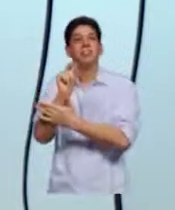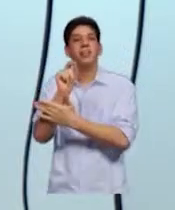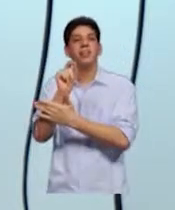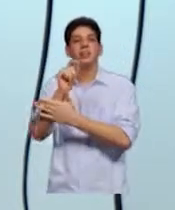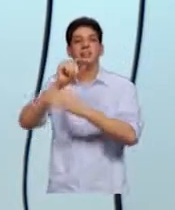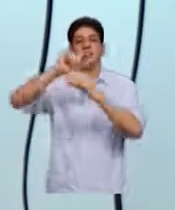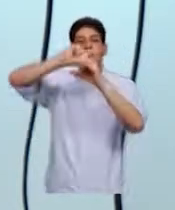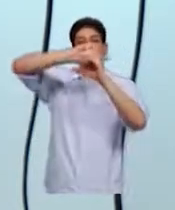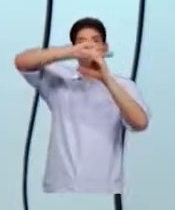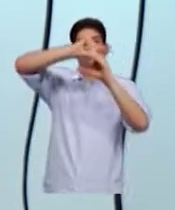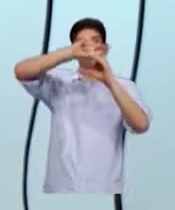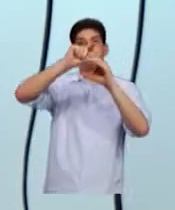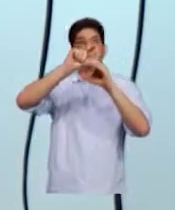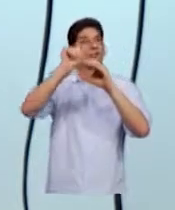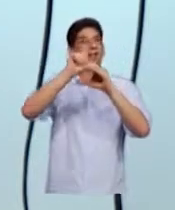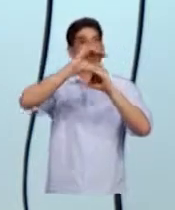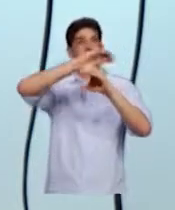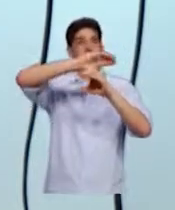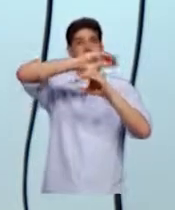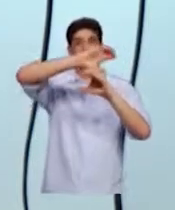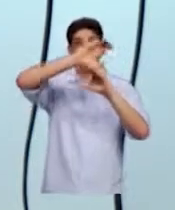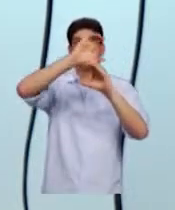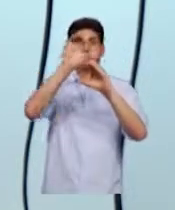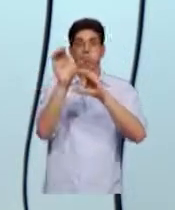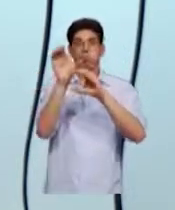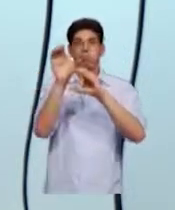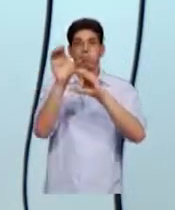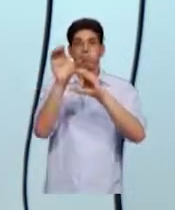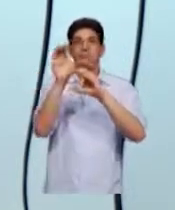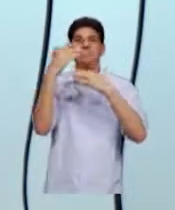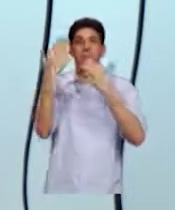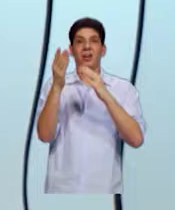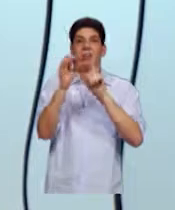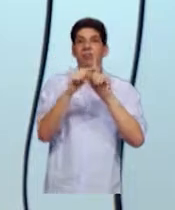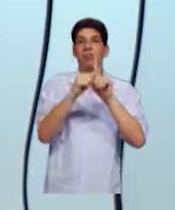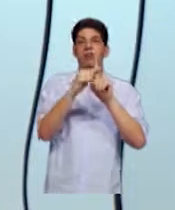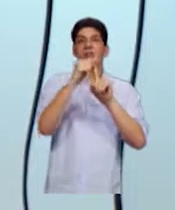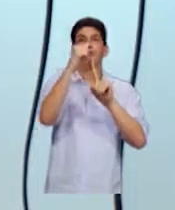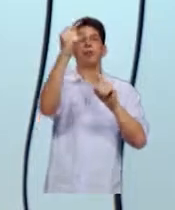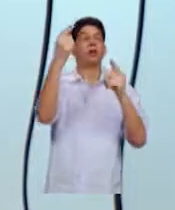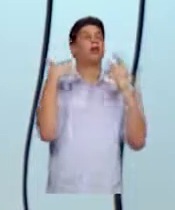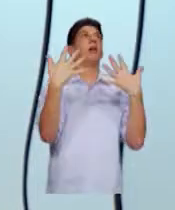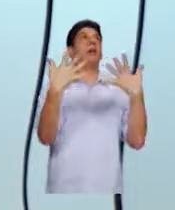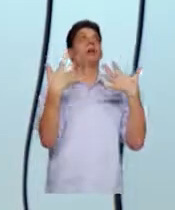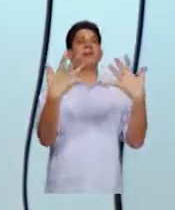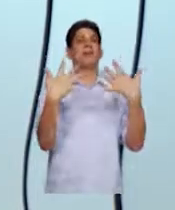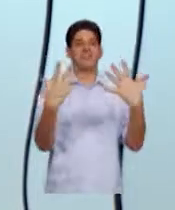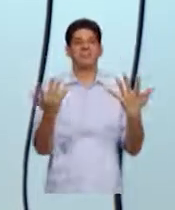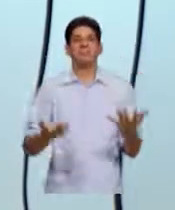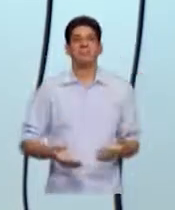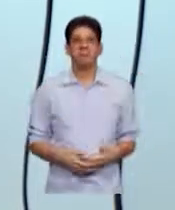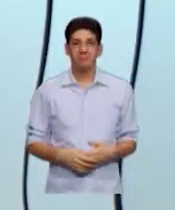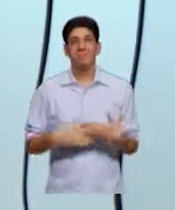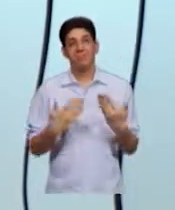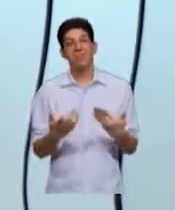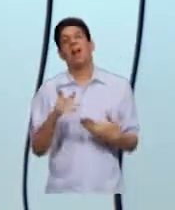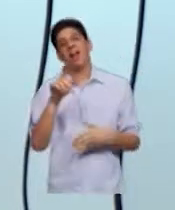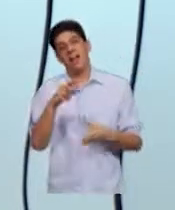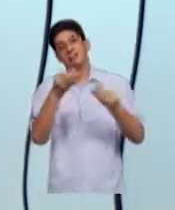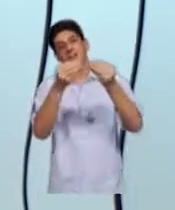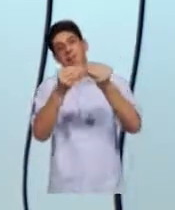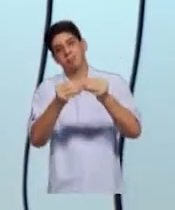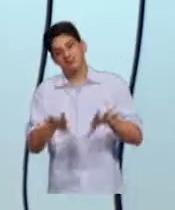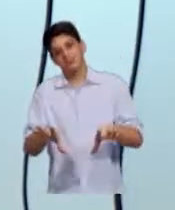ter mais gases, maior retenção de calor, a Terra vai ficar mais aquecida. E isso é prejudicial